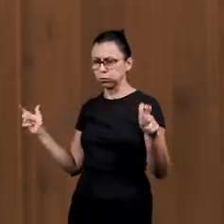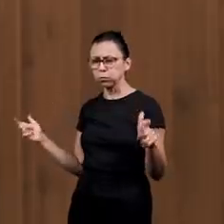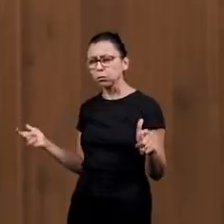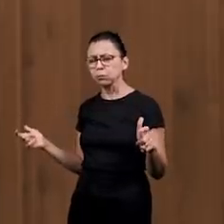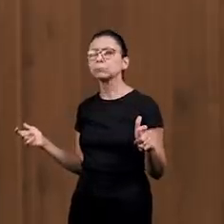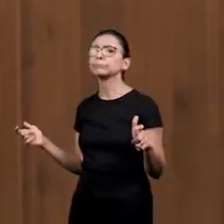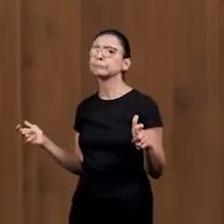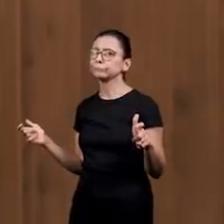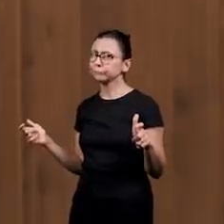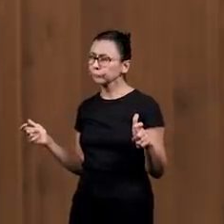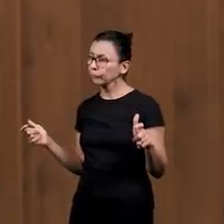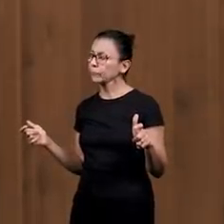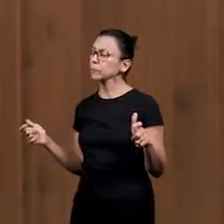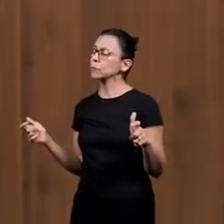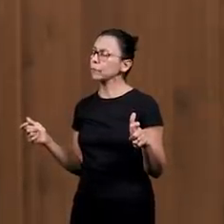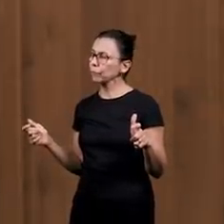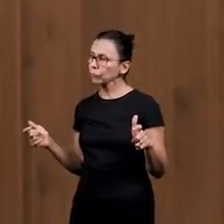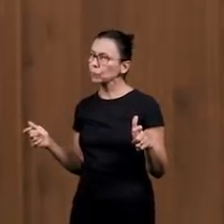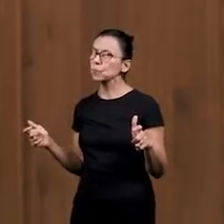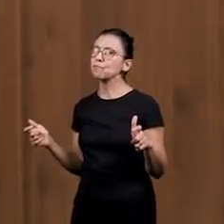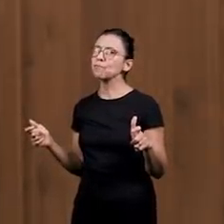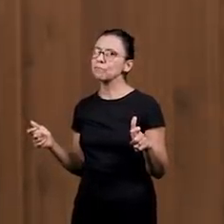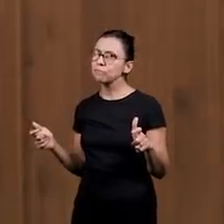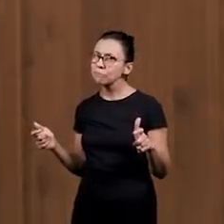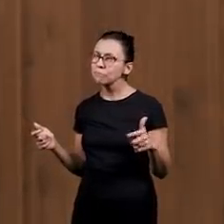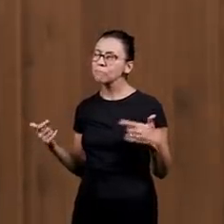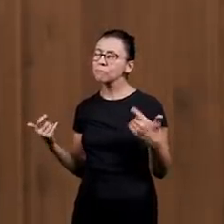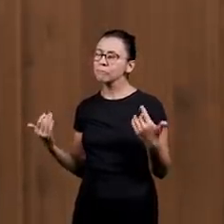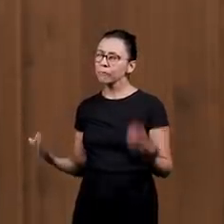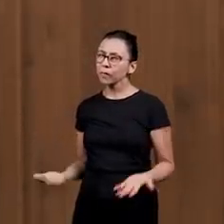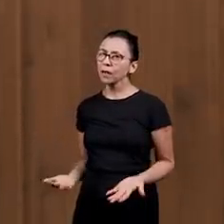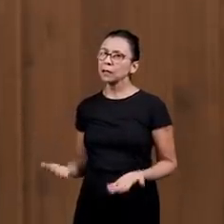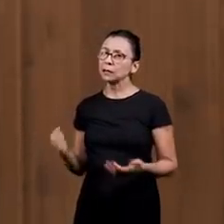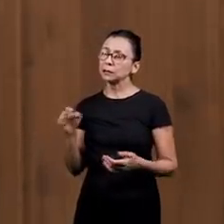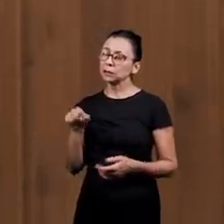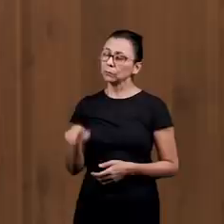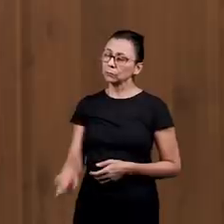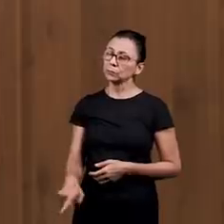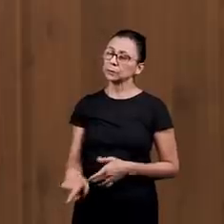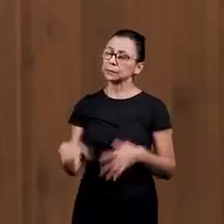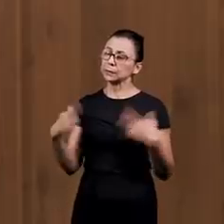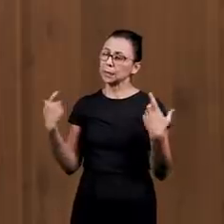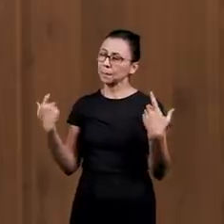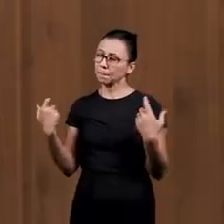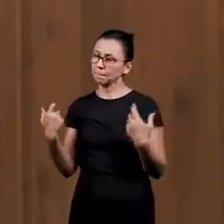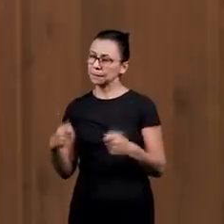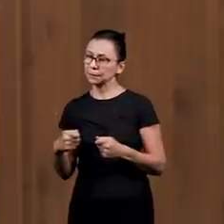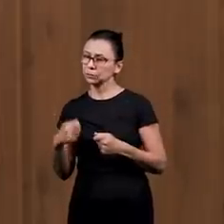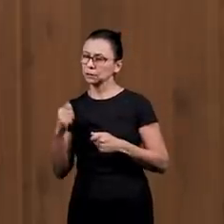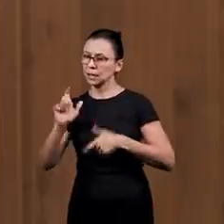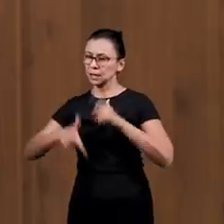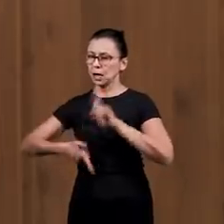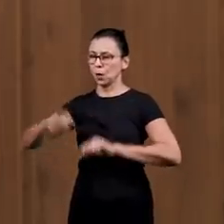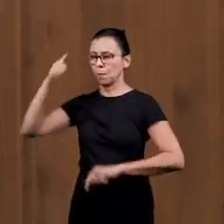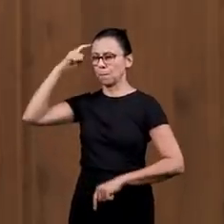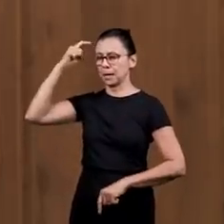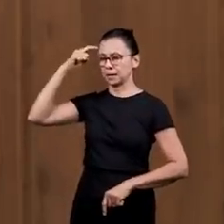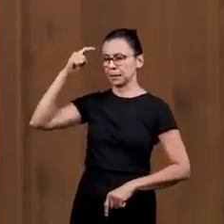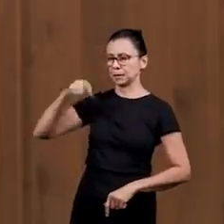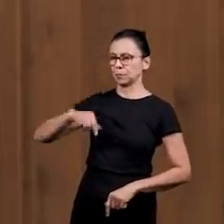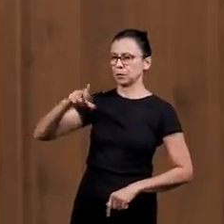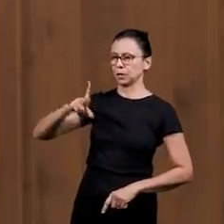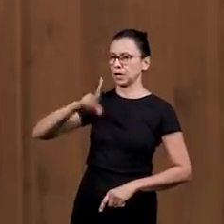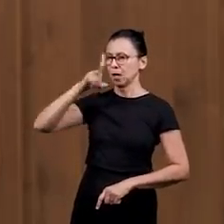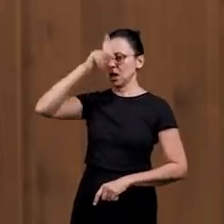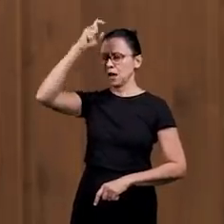ser que Israel pense que venceu pelos seus próprios recursos, pela sua própria força.